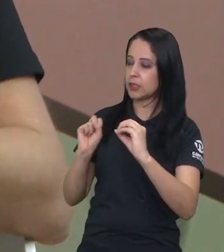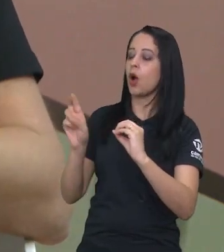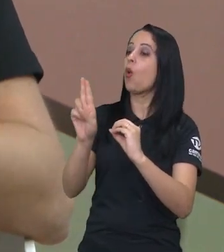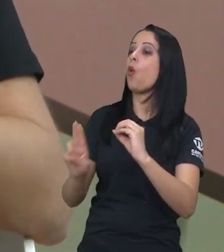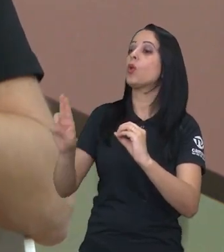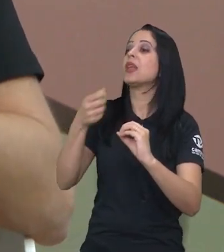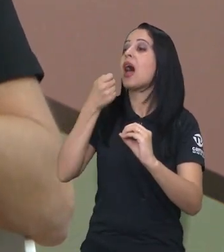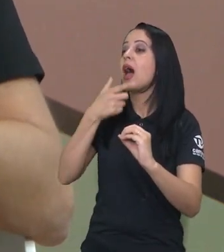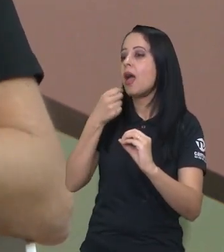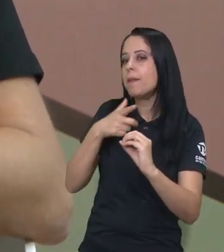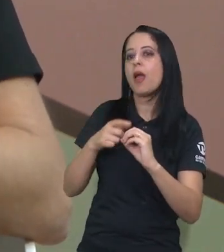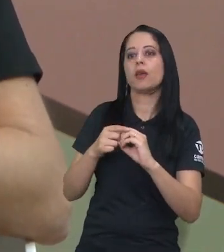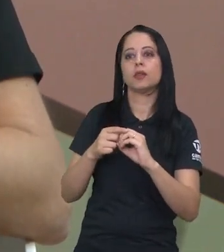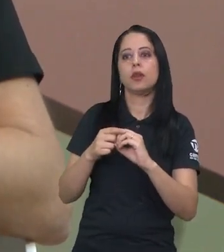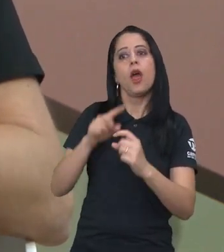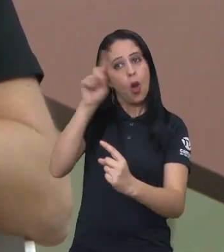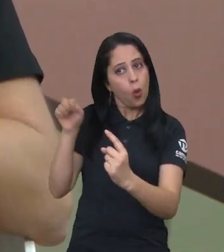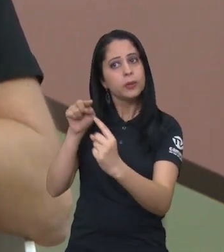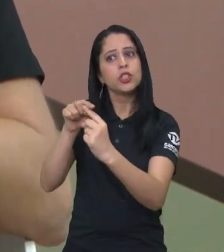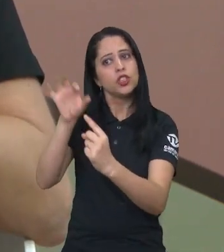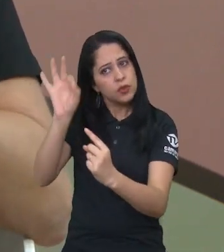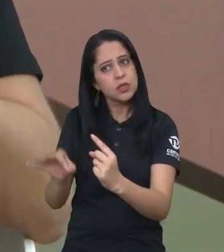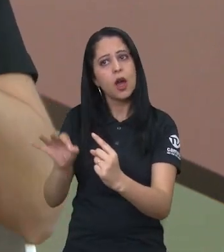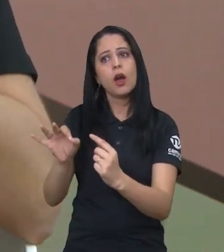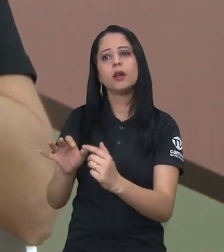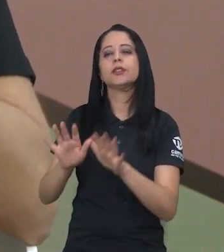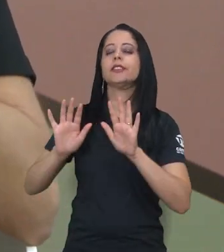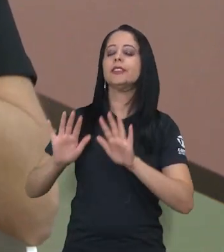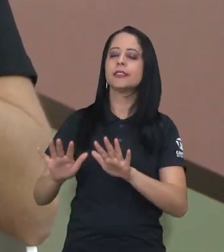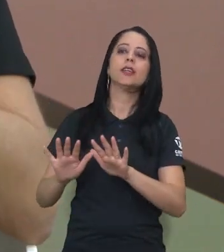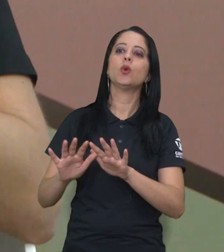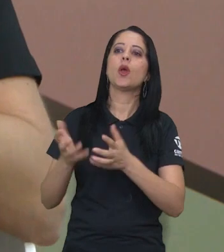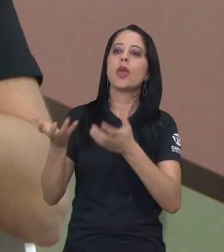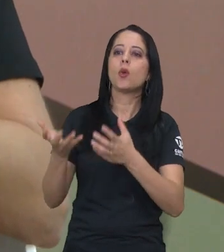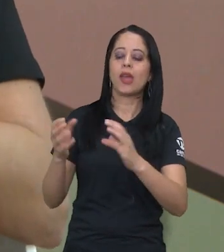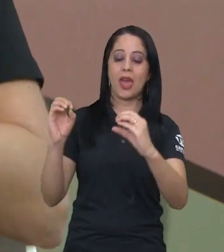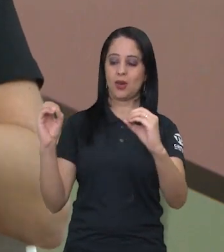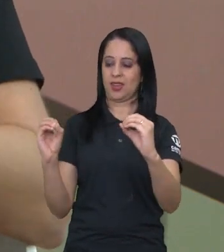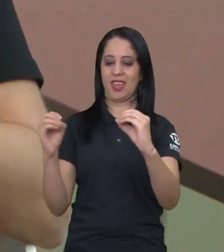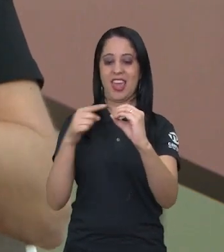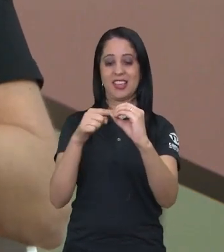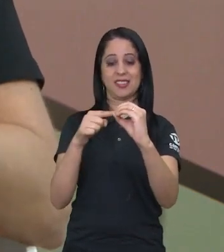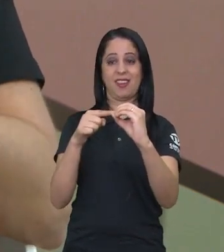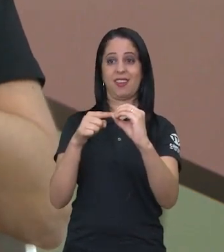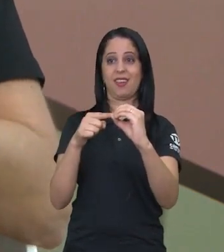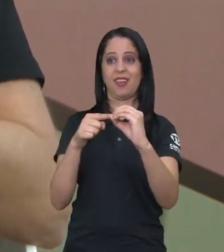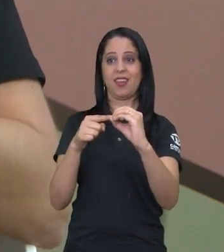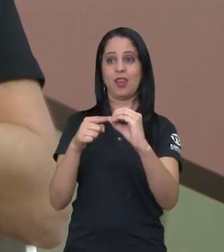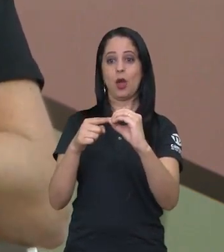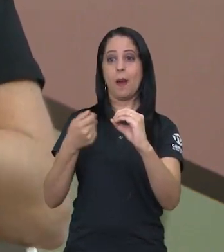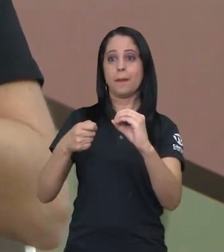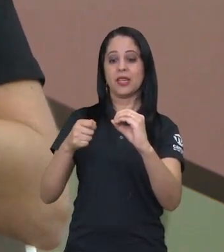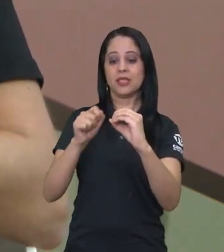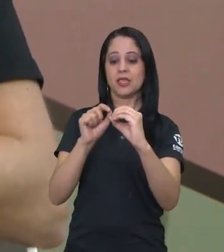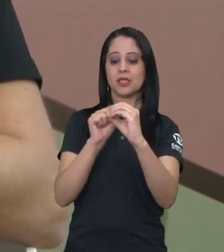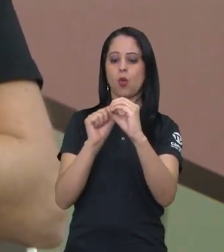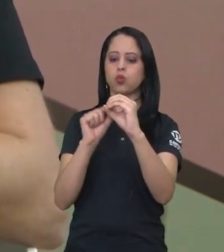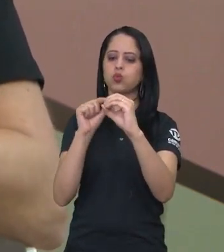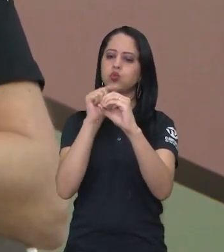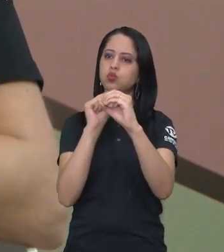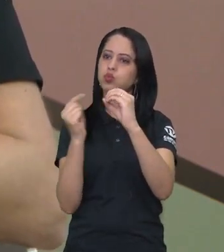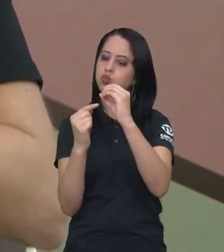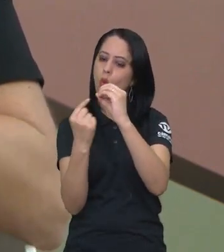uma superovulação naquele mês. Então, eu quero que aquele ovário dela, os 2 ovários, produzam o máximo de